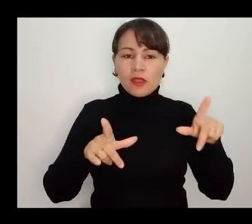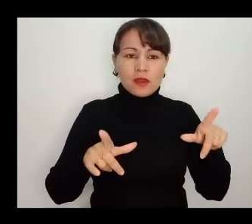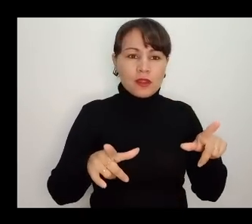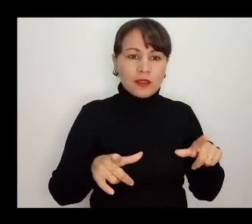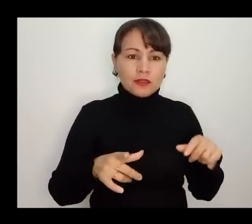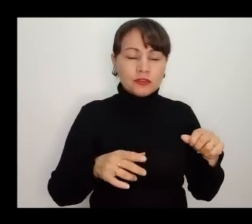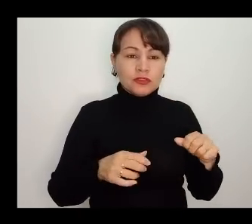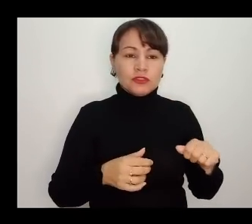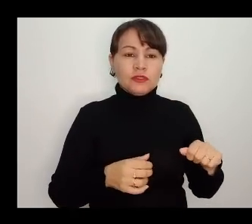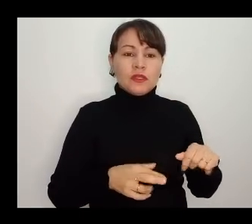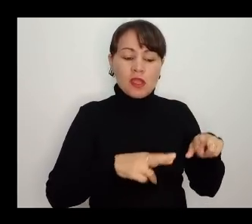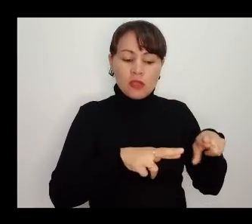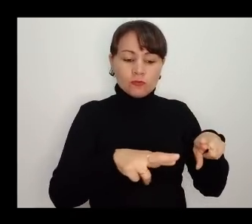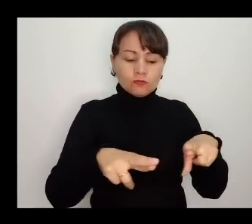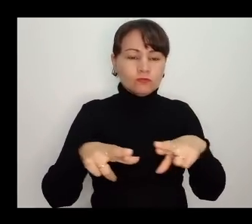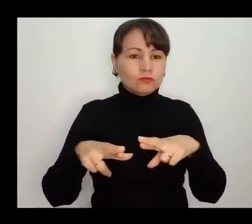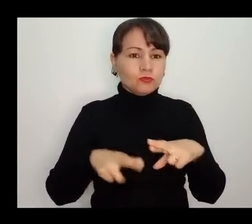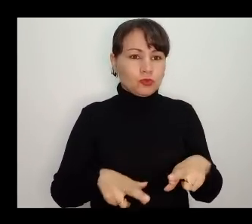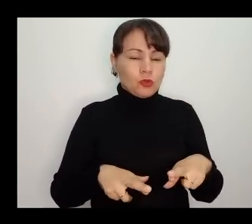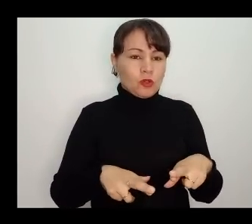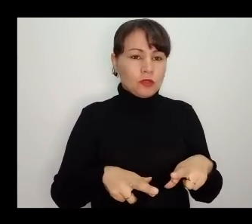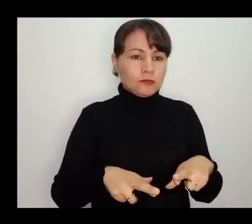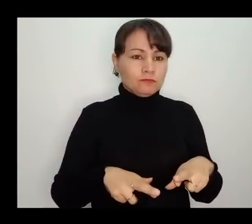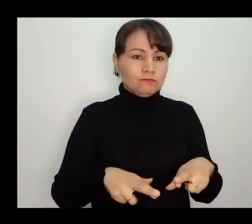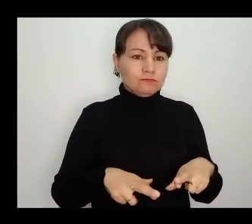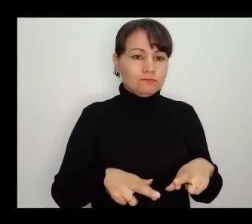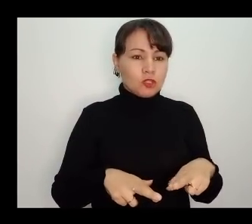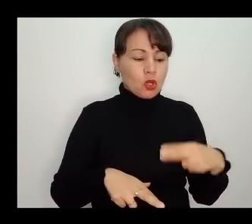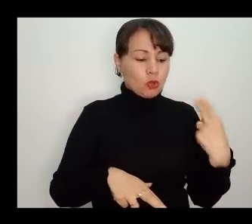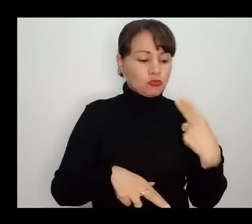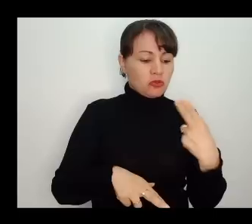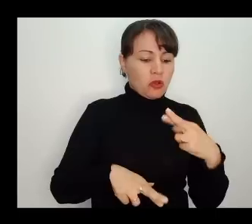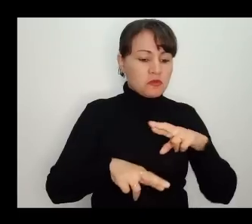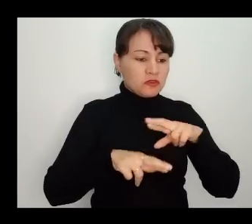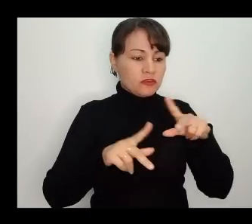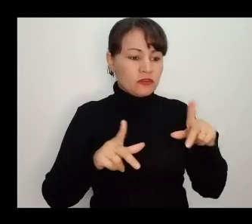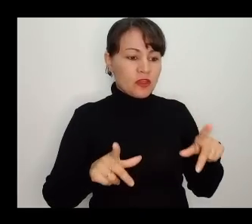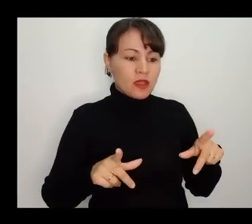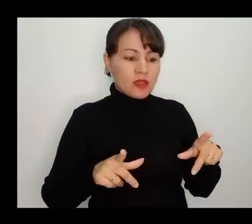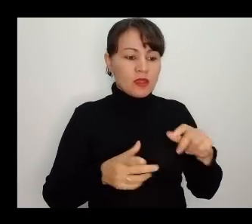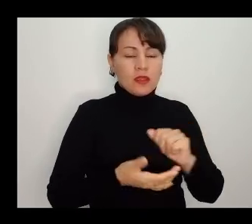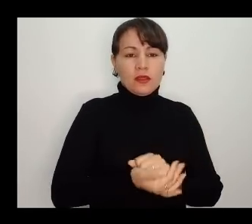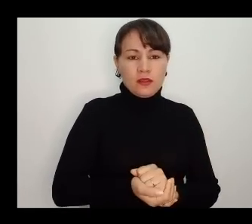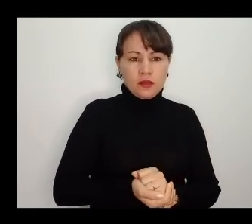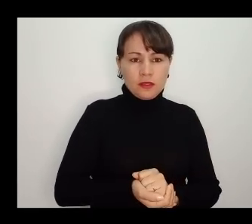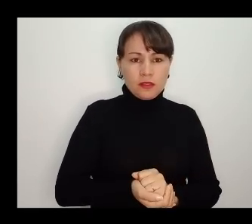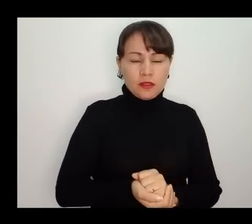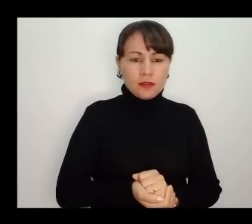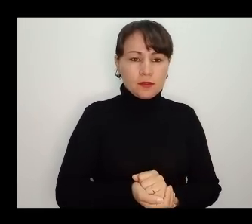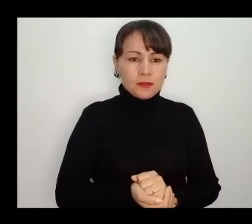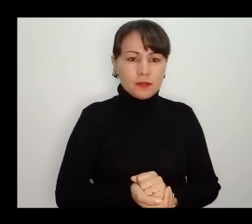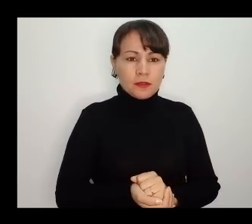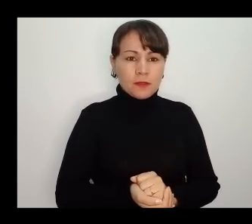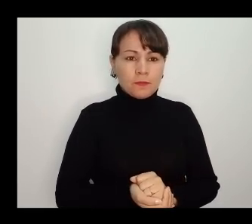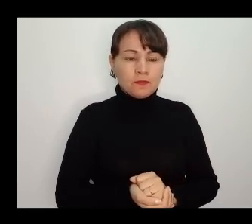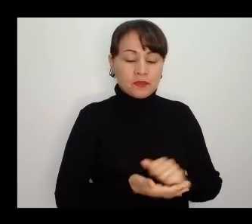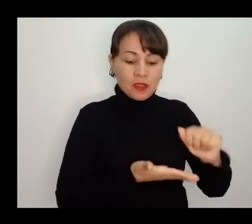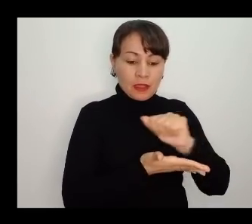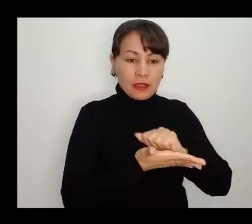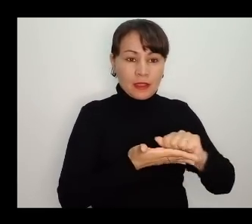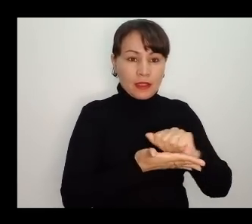várias regiões com diferentes nomenclaturas, como giro denteado,